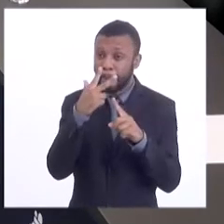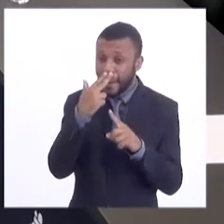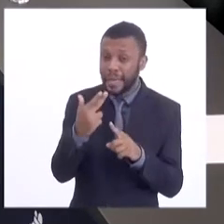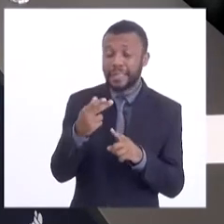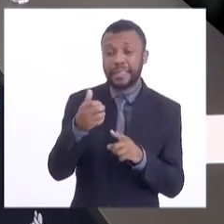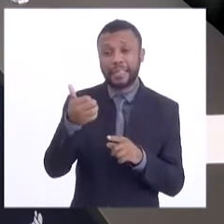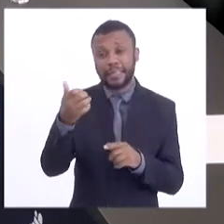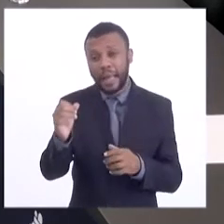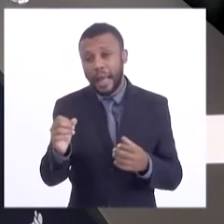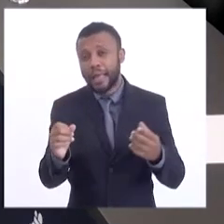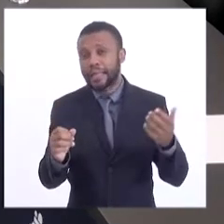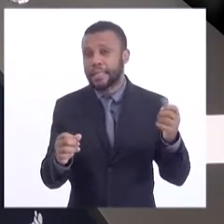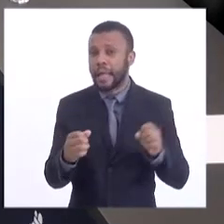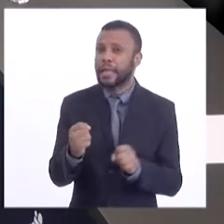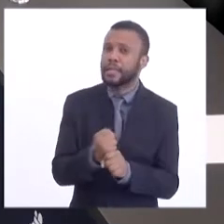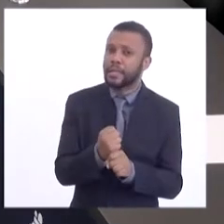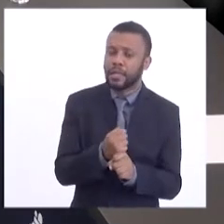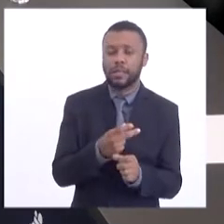né